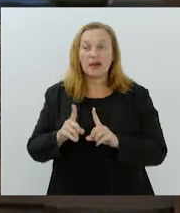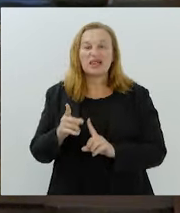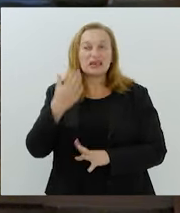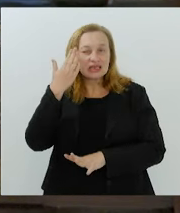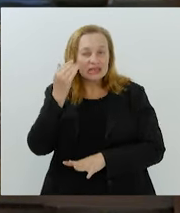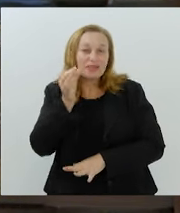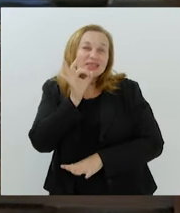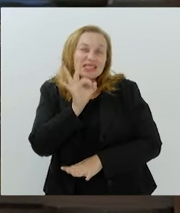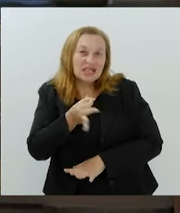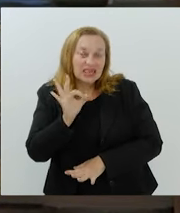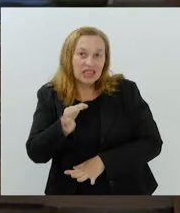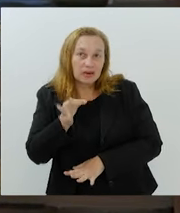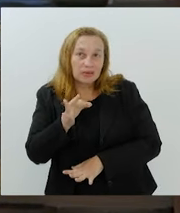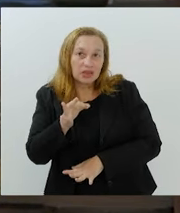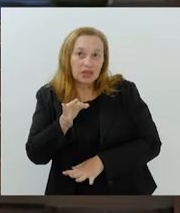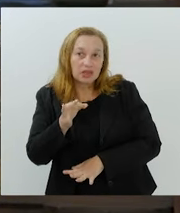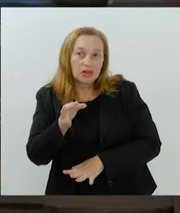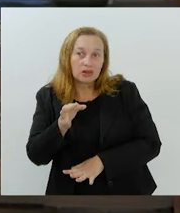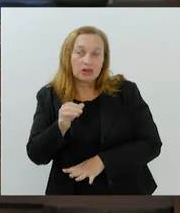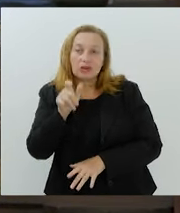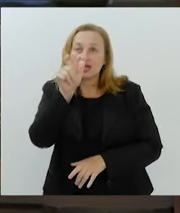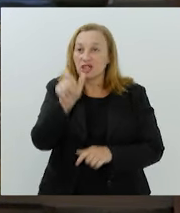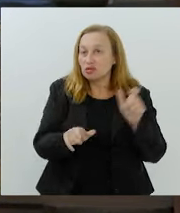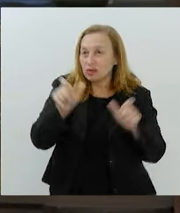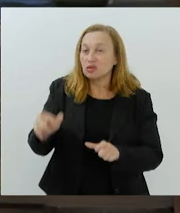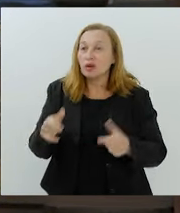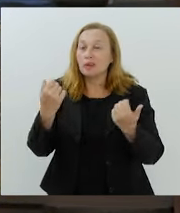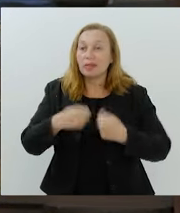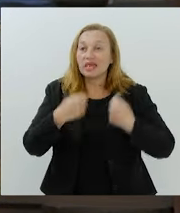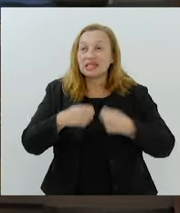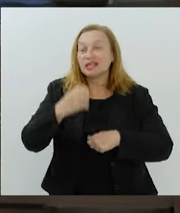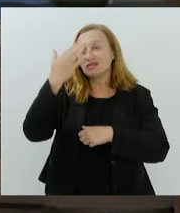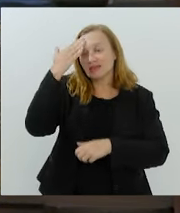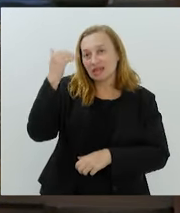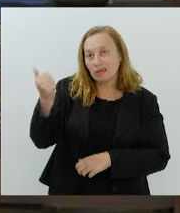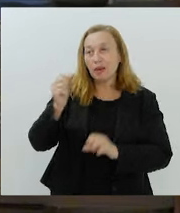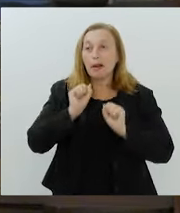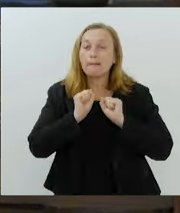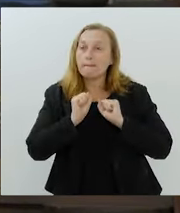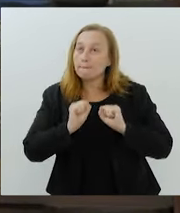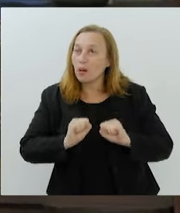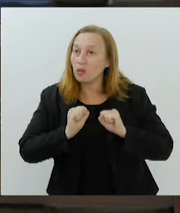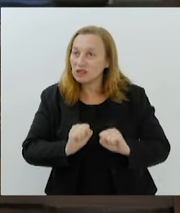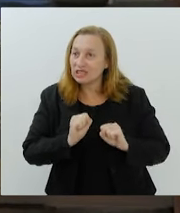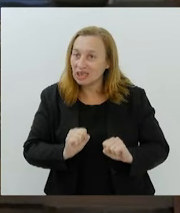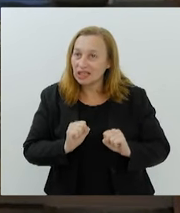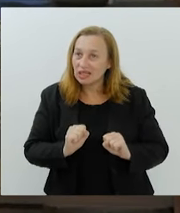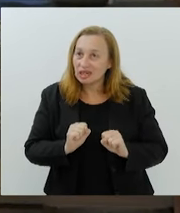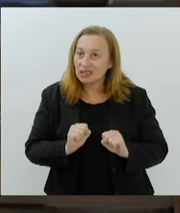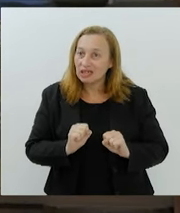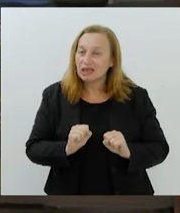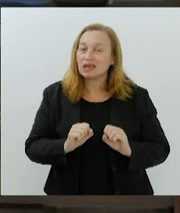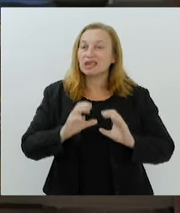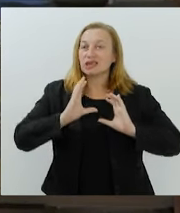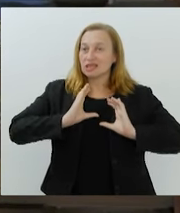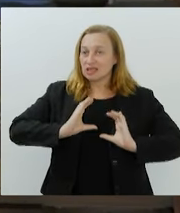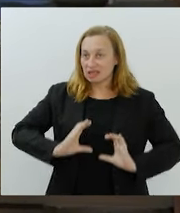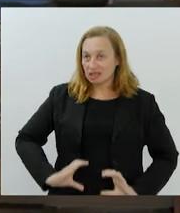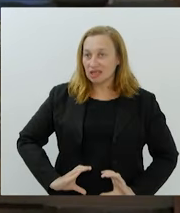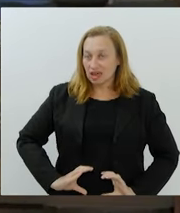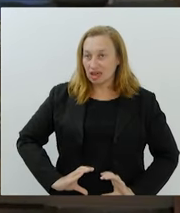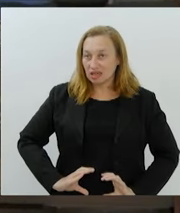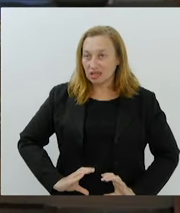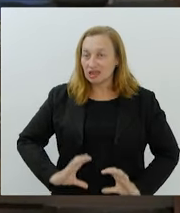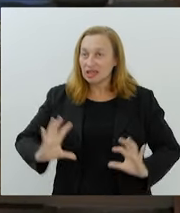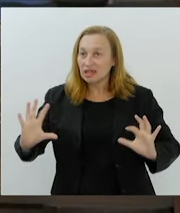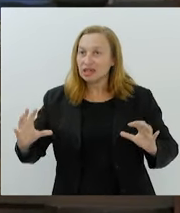exatamente o que, que as pessoas precisam saber para poder ser cidadãs